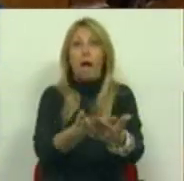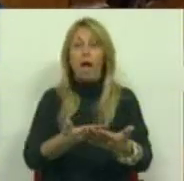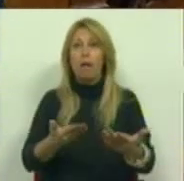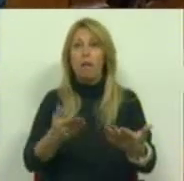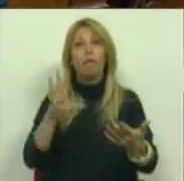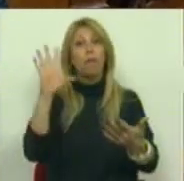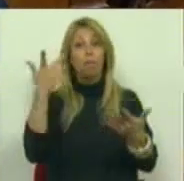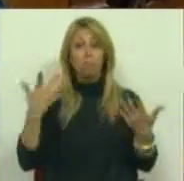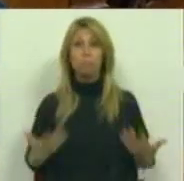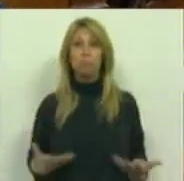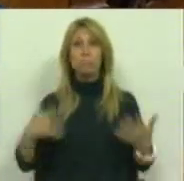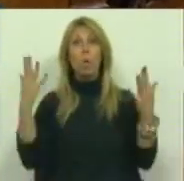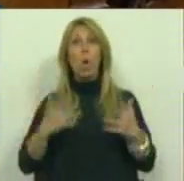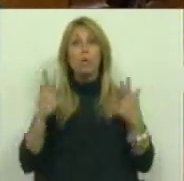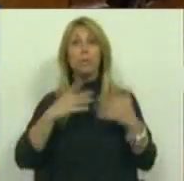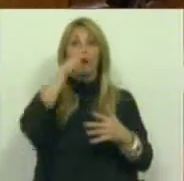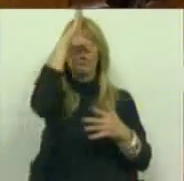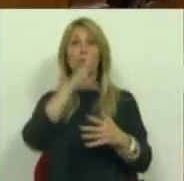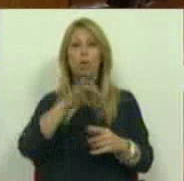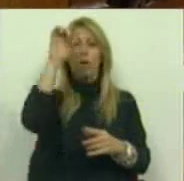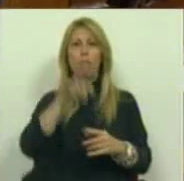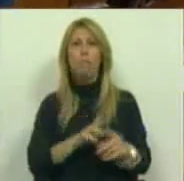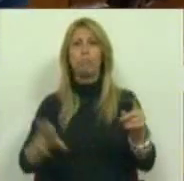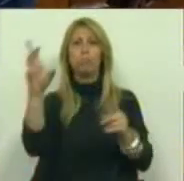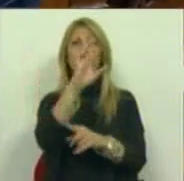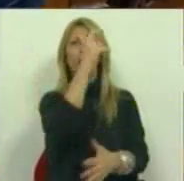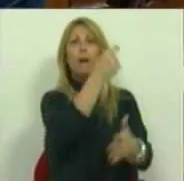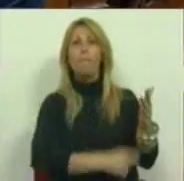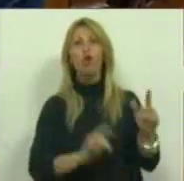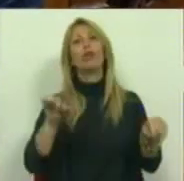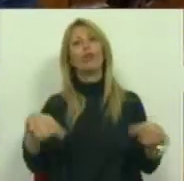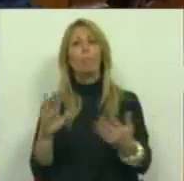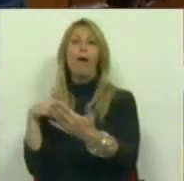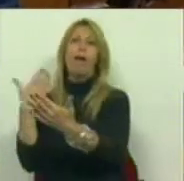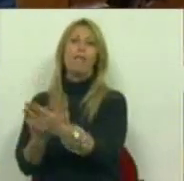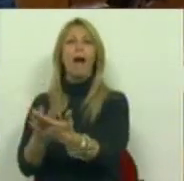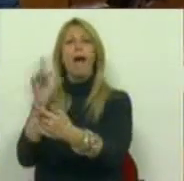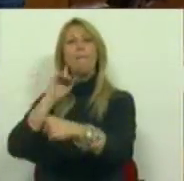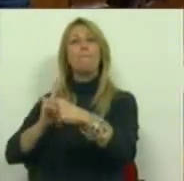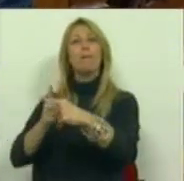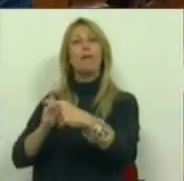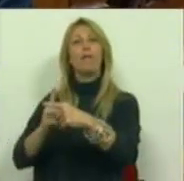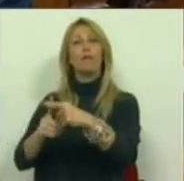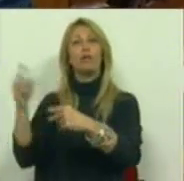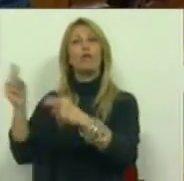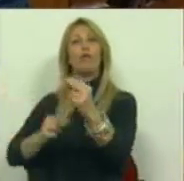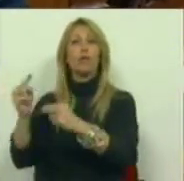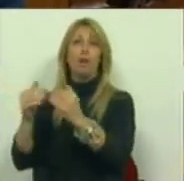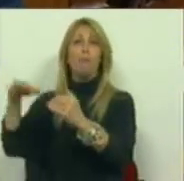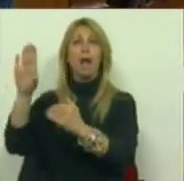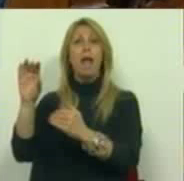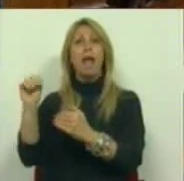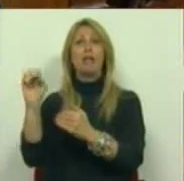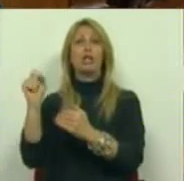Orçamento de Estado aumentou impostos para depois dar mais benefícios fiscais às SGPS. Que o digam, por exemplo,